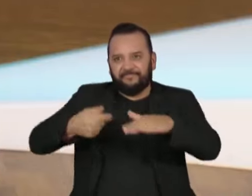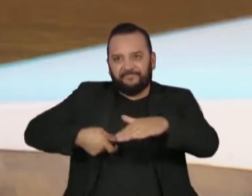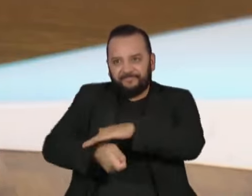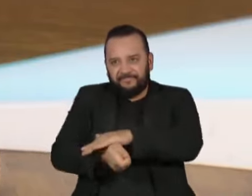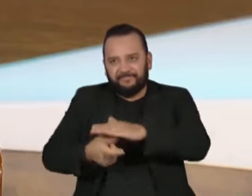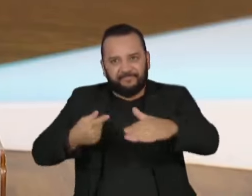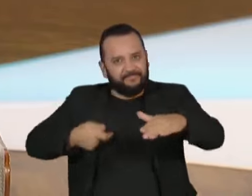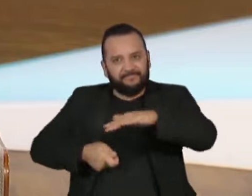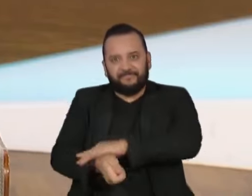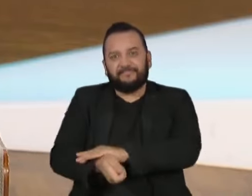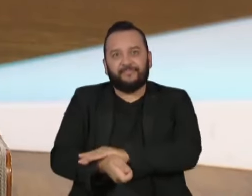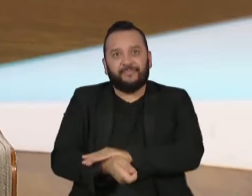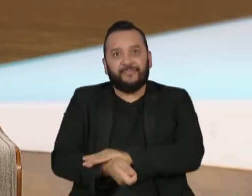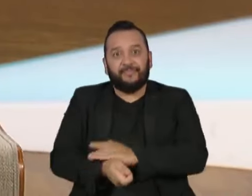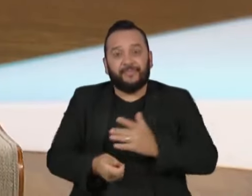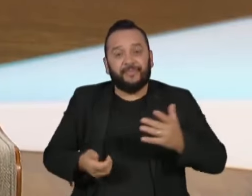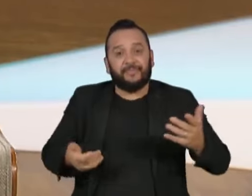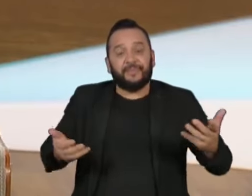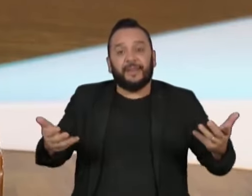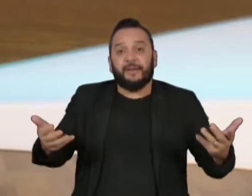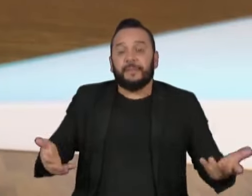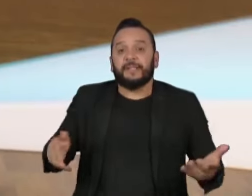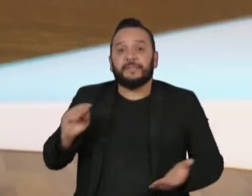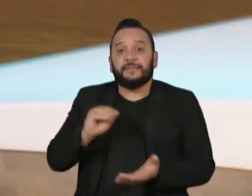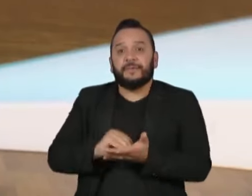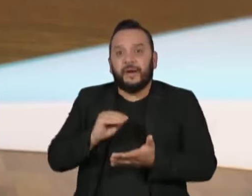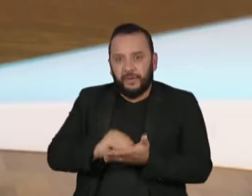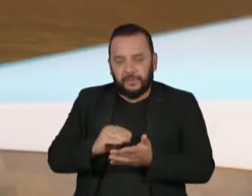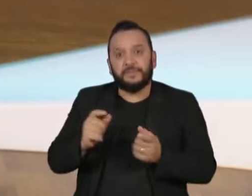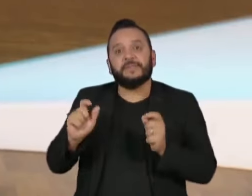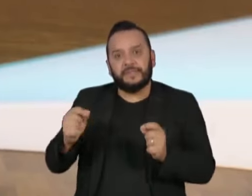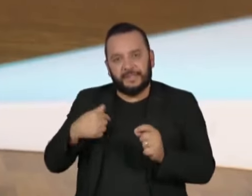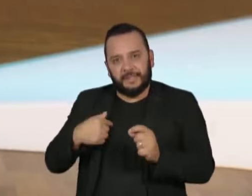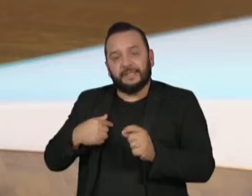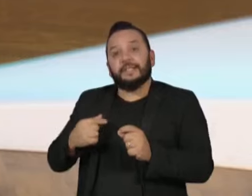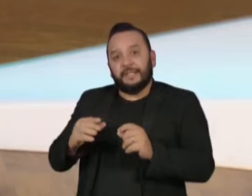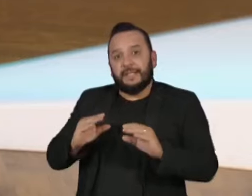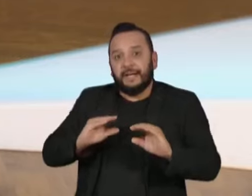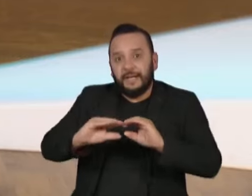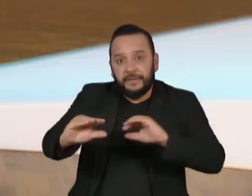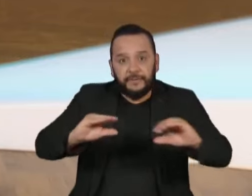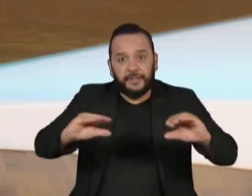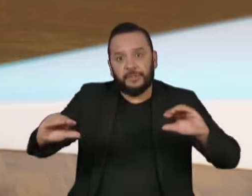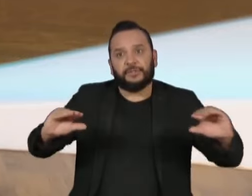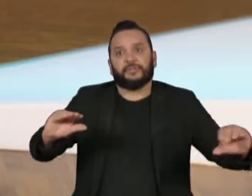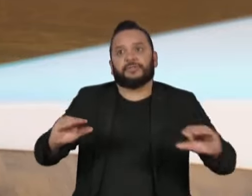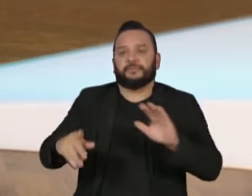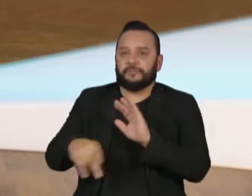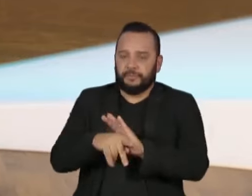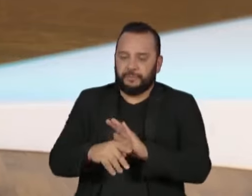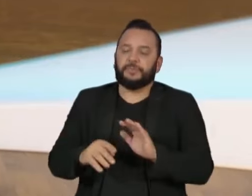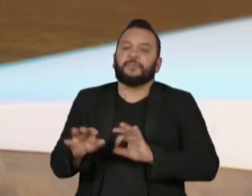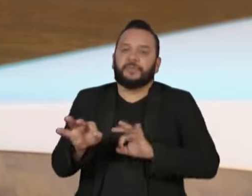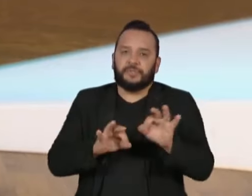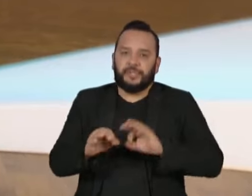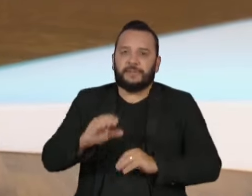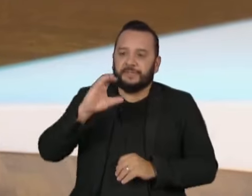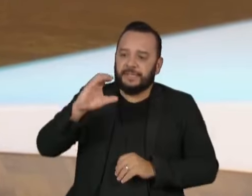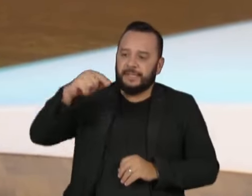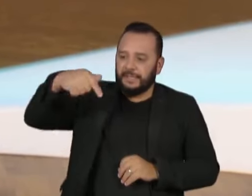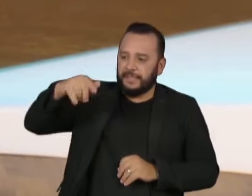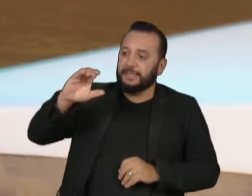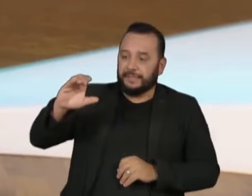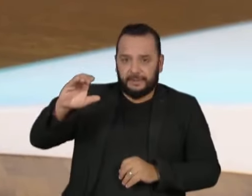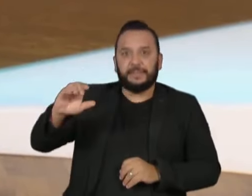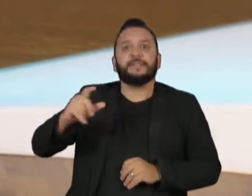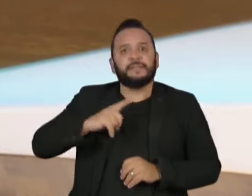os recursos acabam não sendo reinvestidos no projeto então o CQC é um produto que deu muito